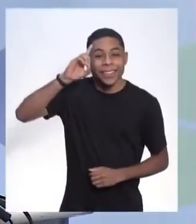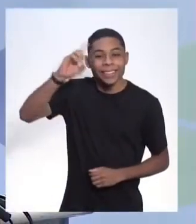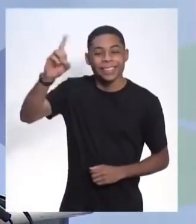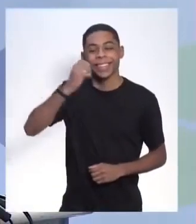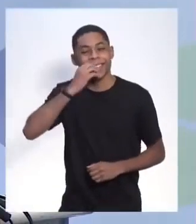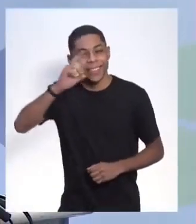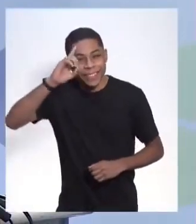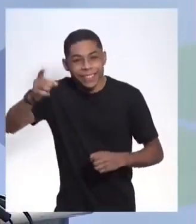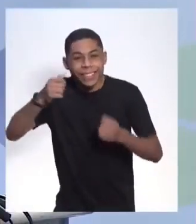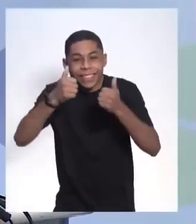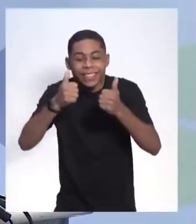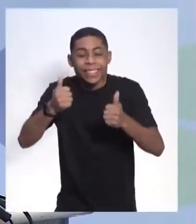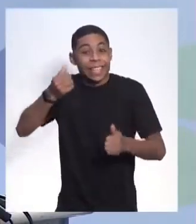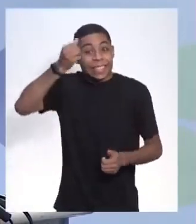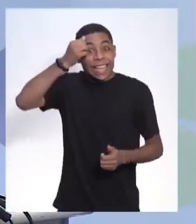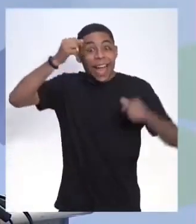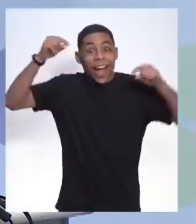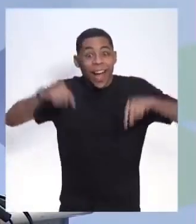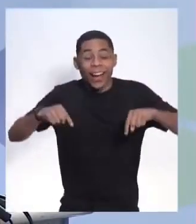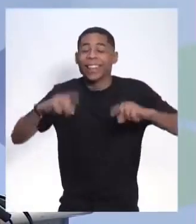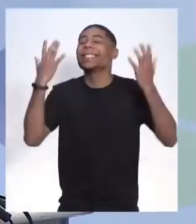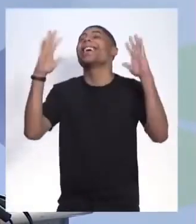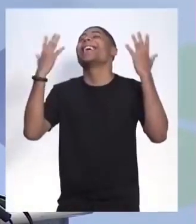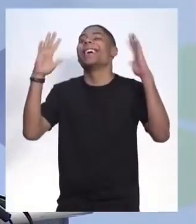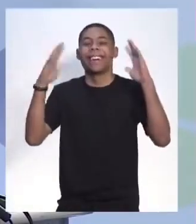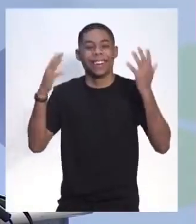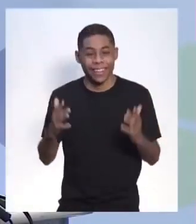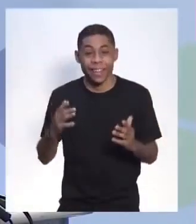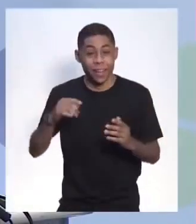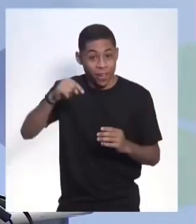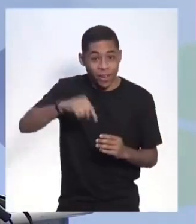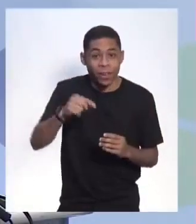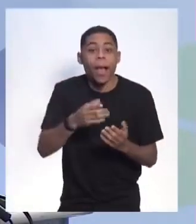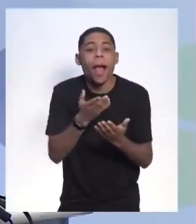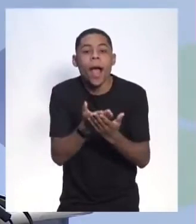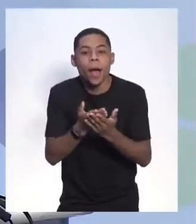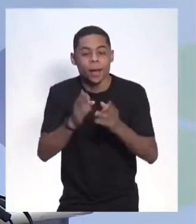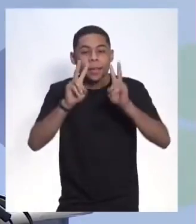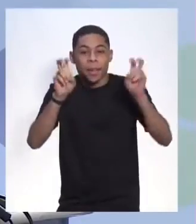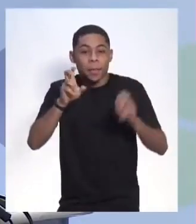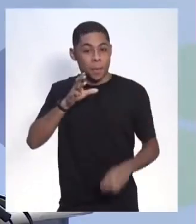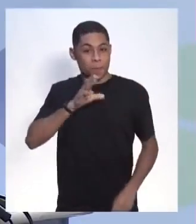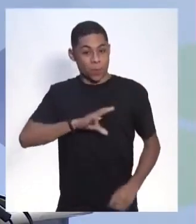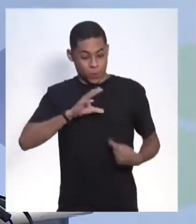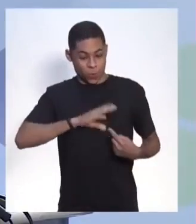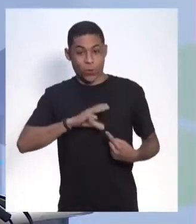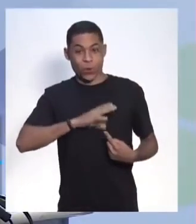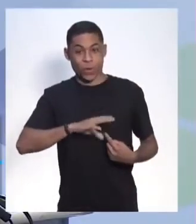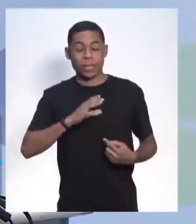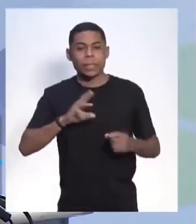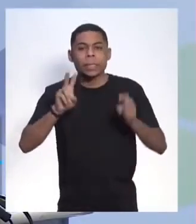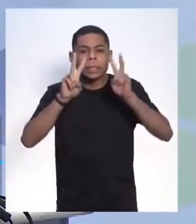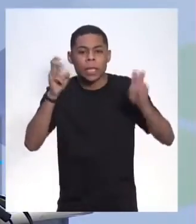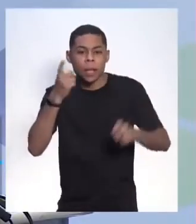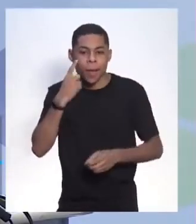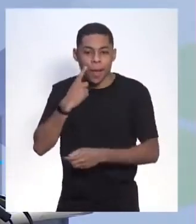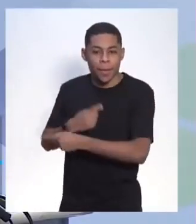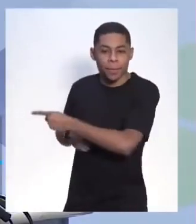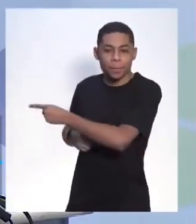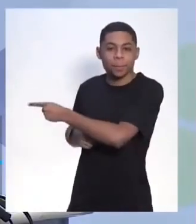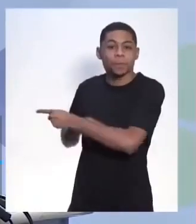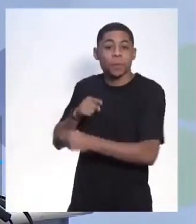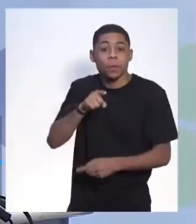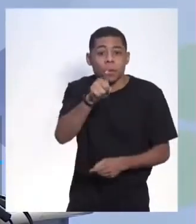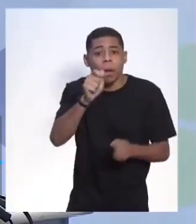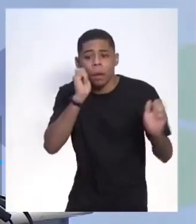Bom dia, sextou, hein, gente? Mais uma aula de língua portuguesa. Título da nossa aula: Que